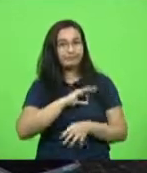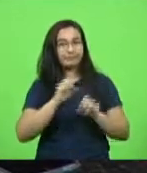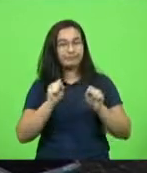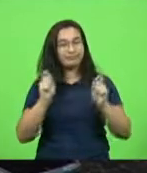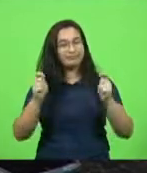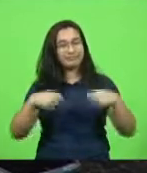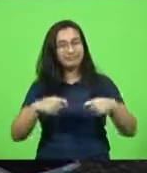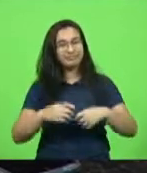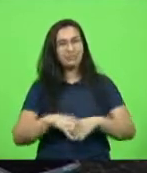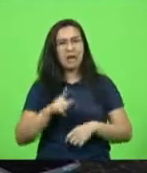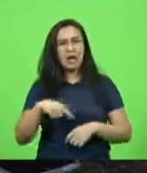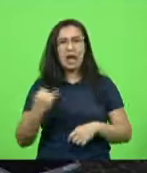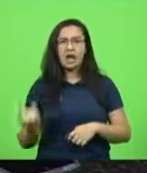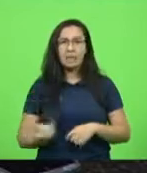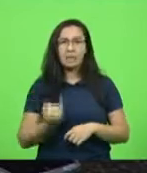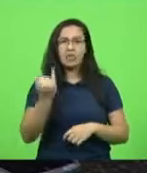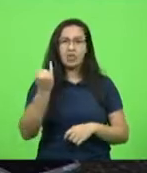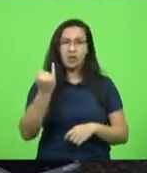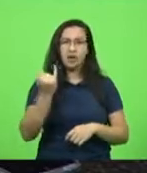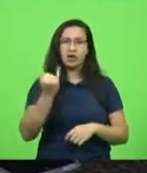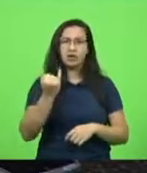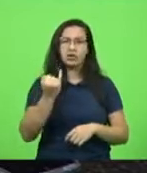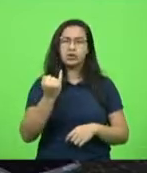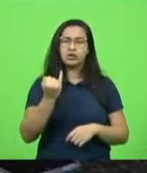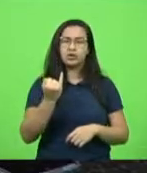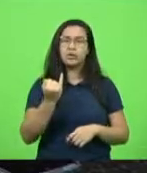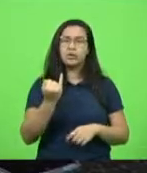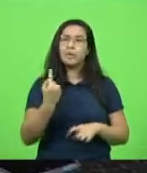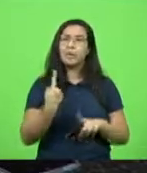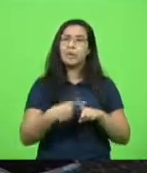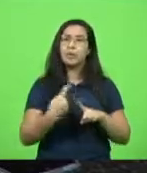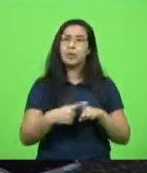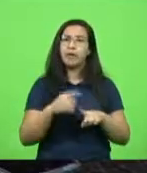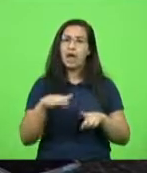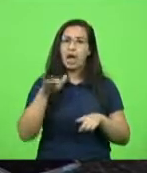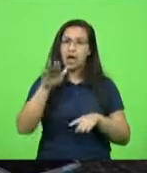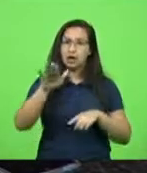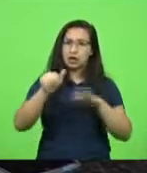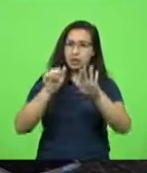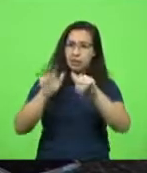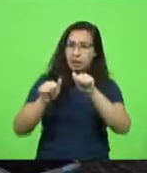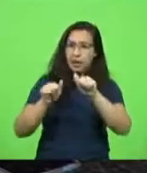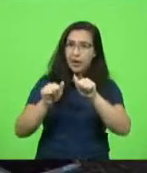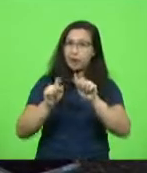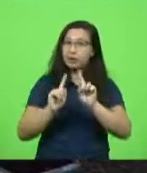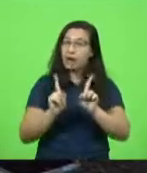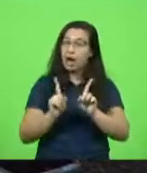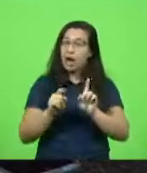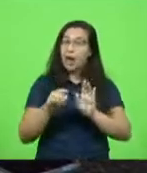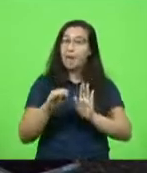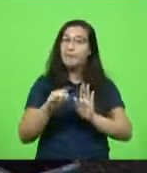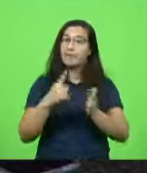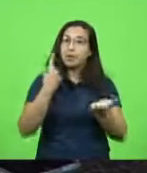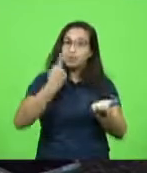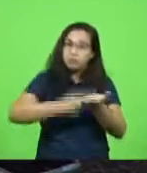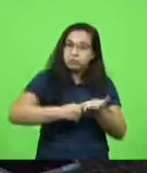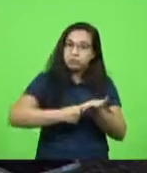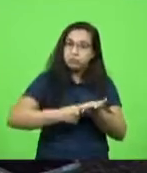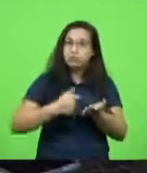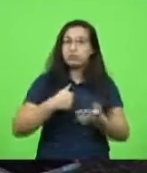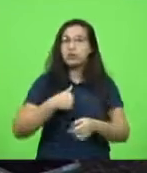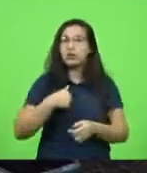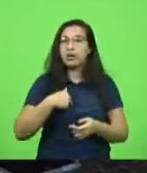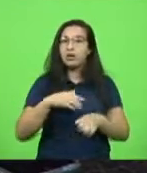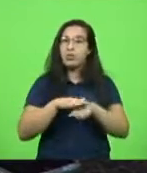importante tá esse plano Até porque não é um chamamento né um plano segundo uma conversa mesmo que tive com